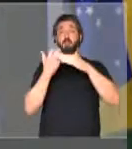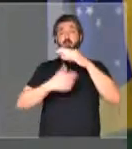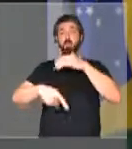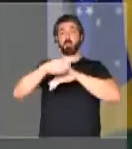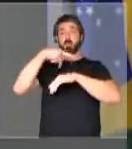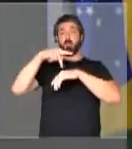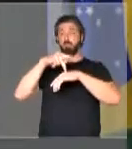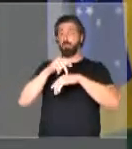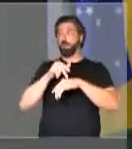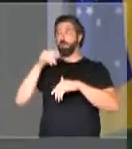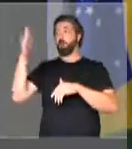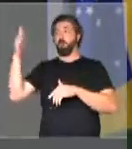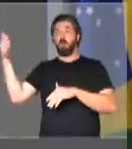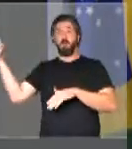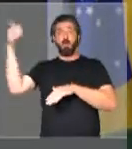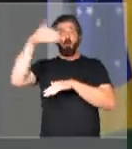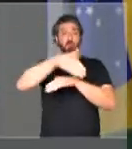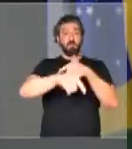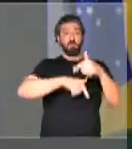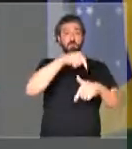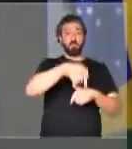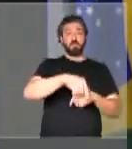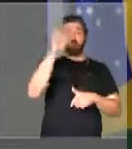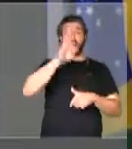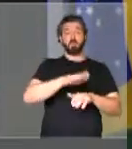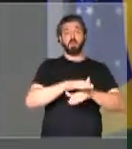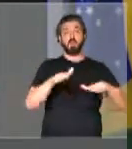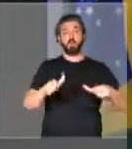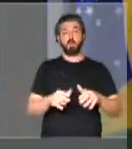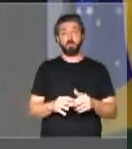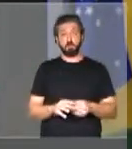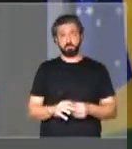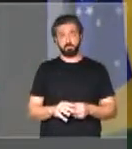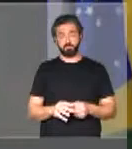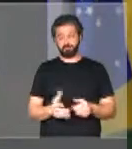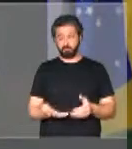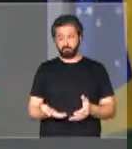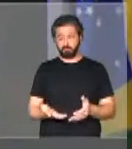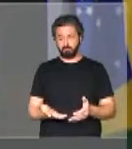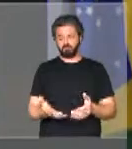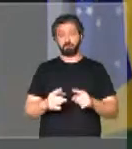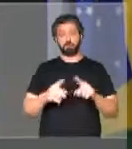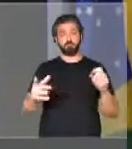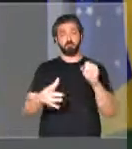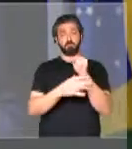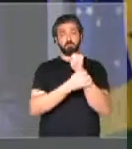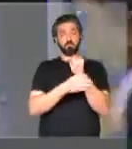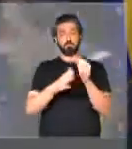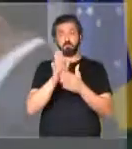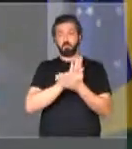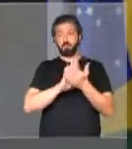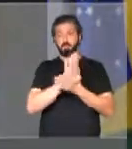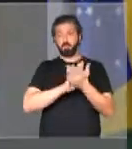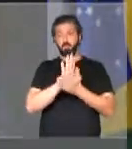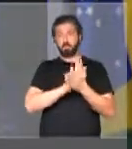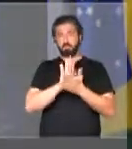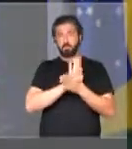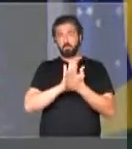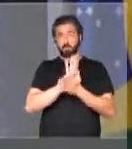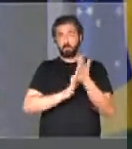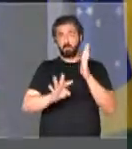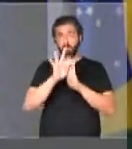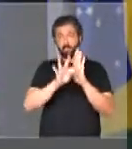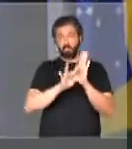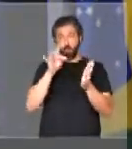empresas estrangeiras poderão atuar no mercado brasileiro. Mas ela não garante em nenhum momento o